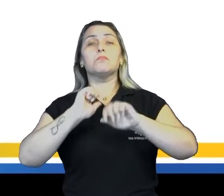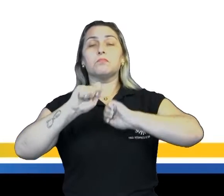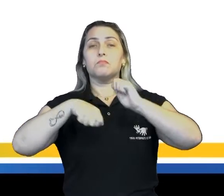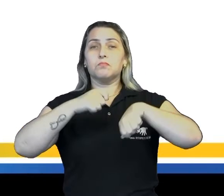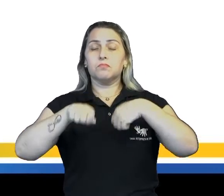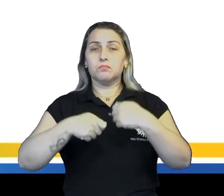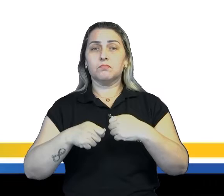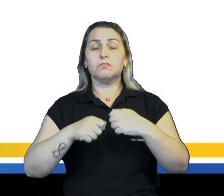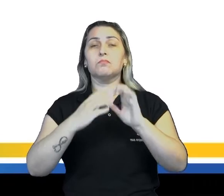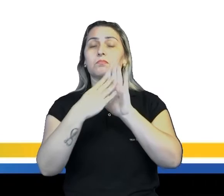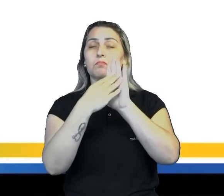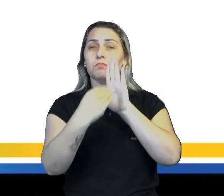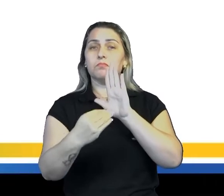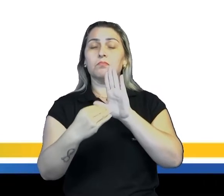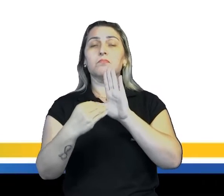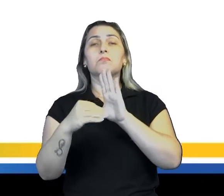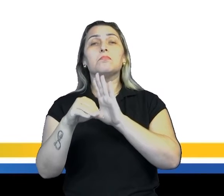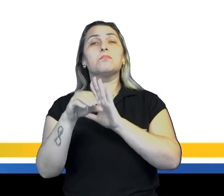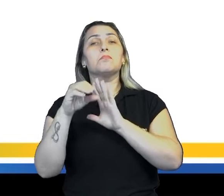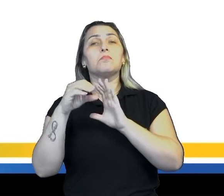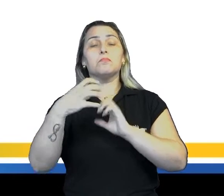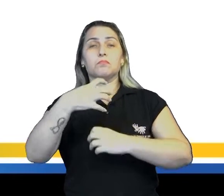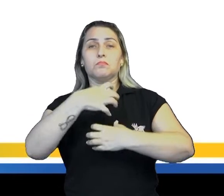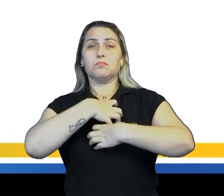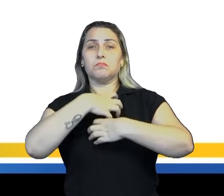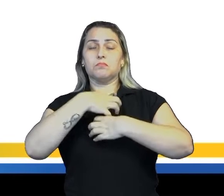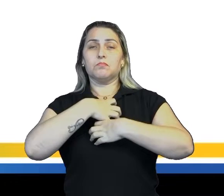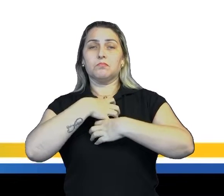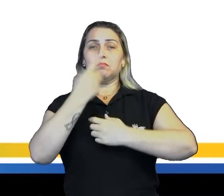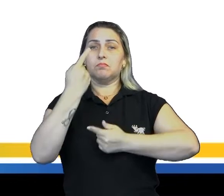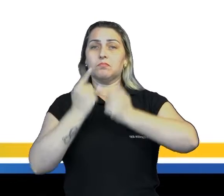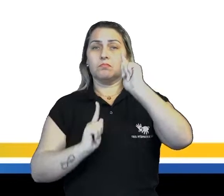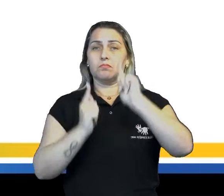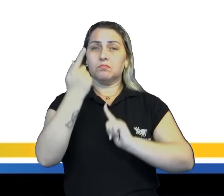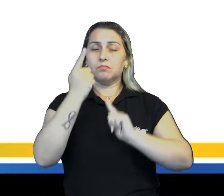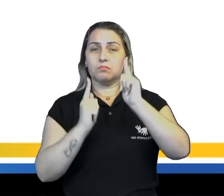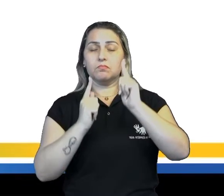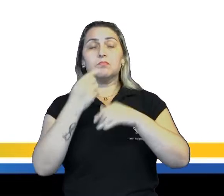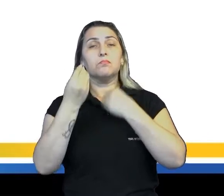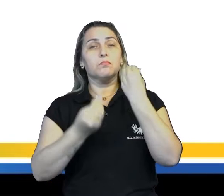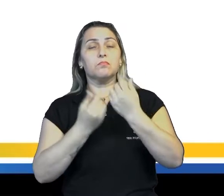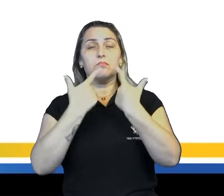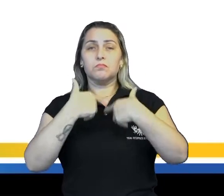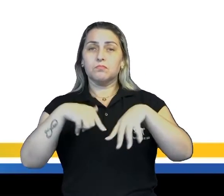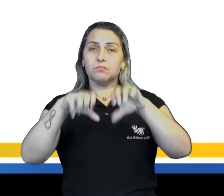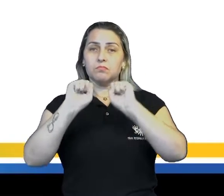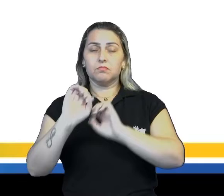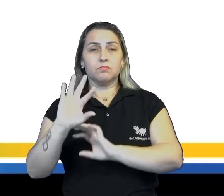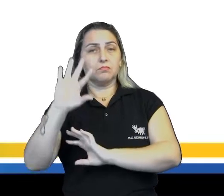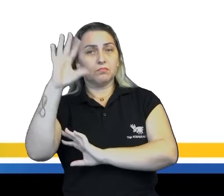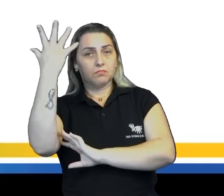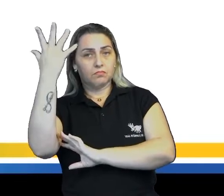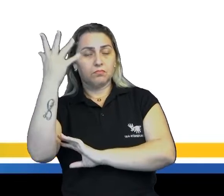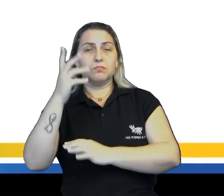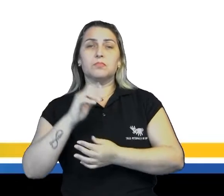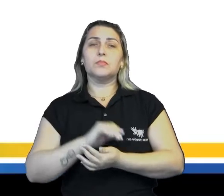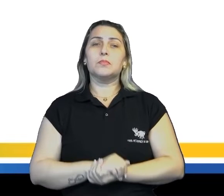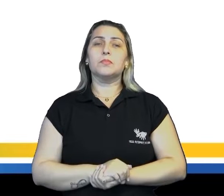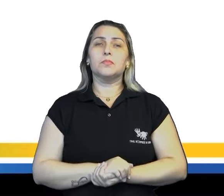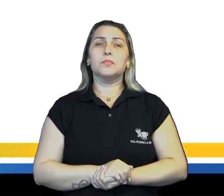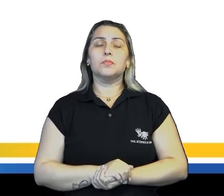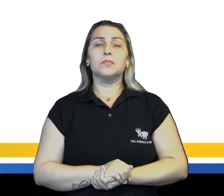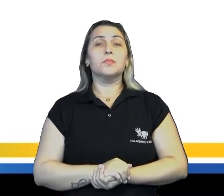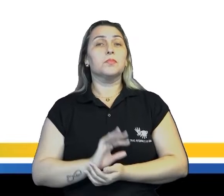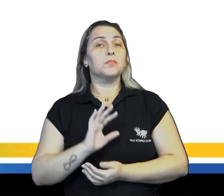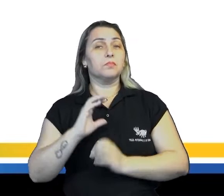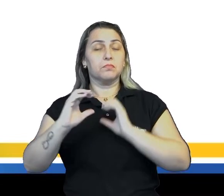sinais, símbolos, sons e gestos. Como a linguagem acontece?